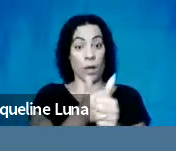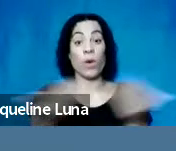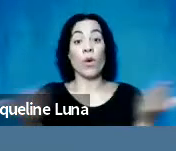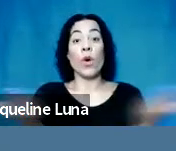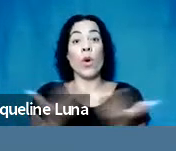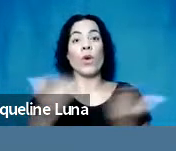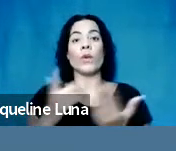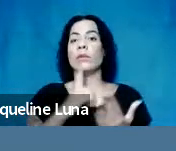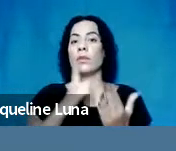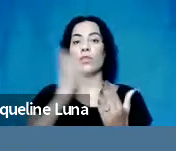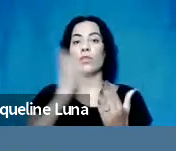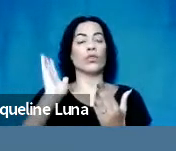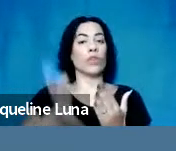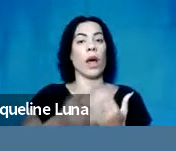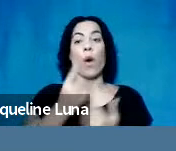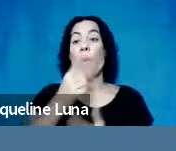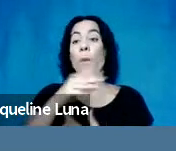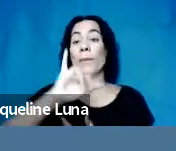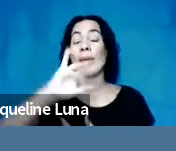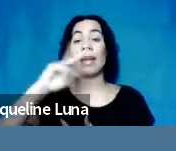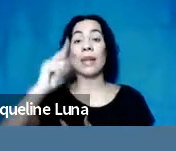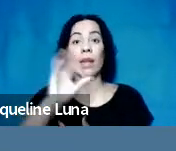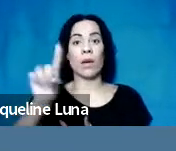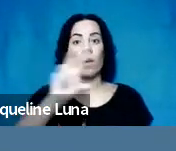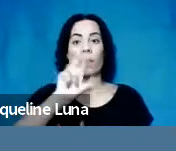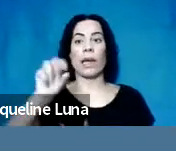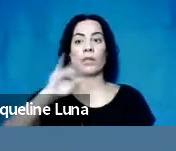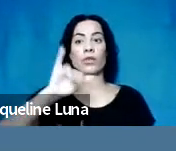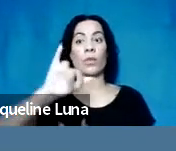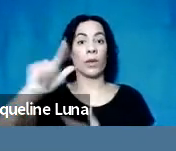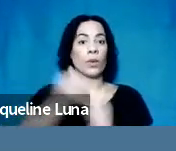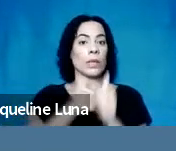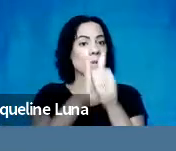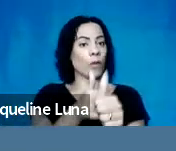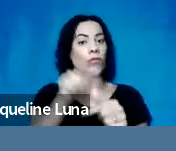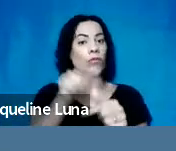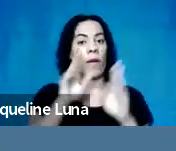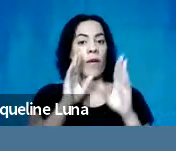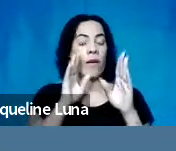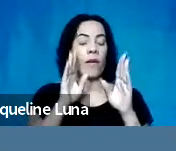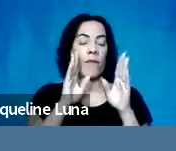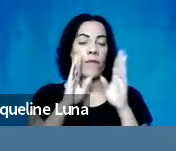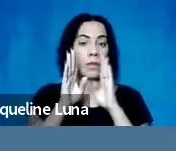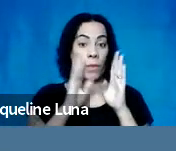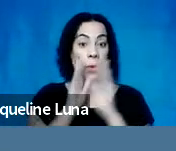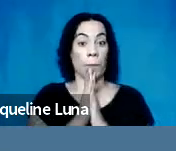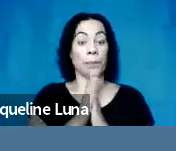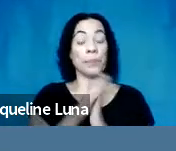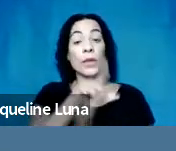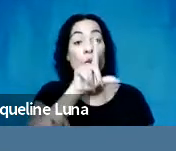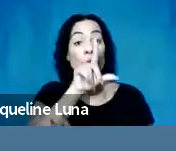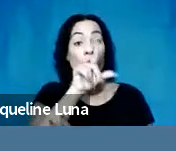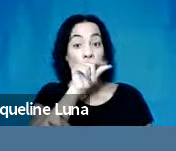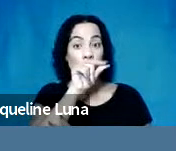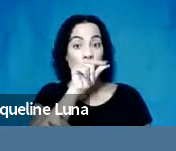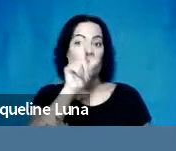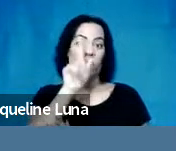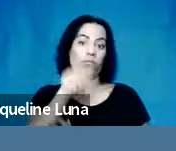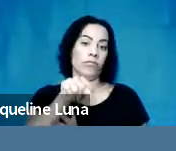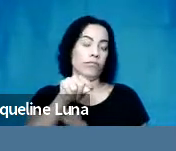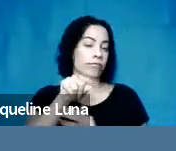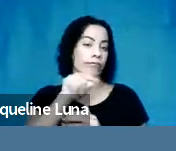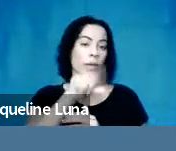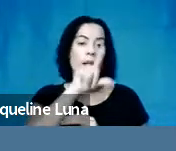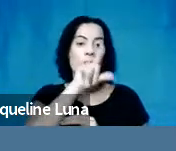gente está batendo 1 milhão e 500 mil seguidores no Facebook. No Twitter, que é uma rede